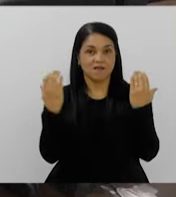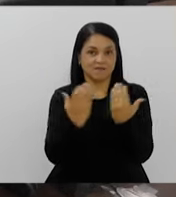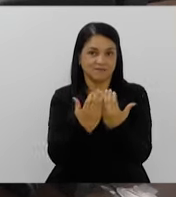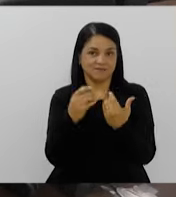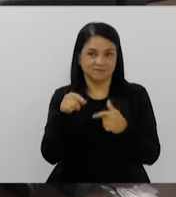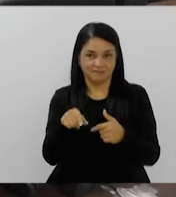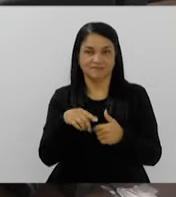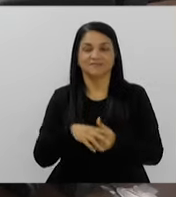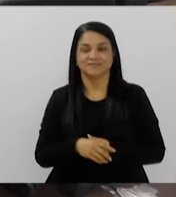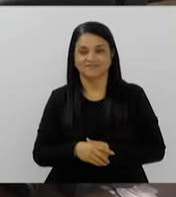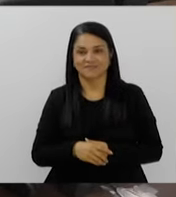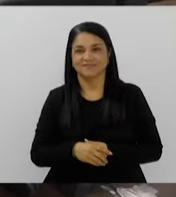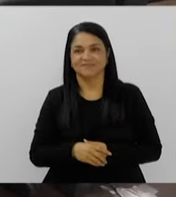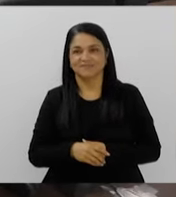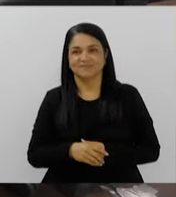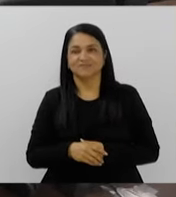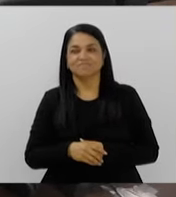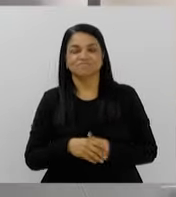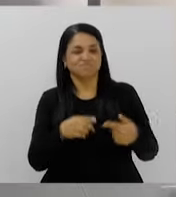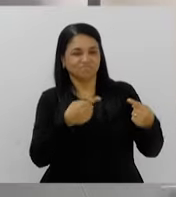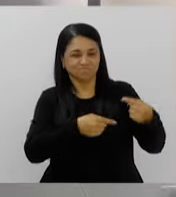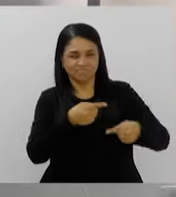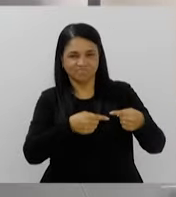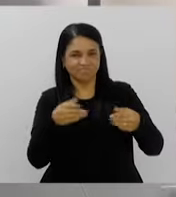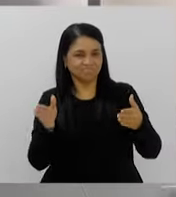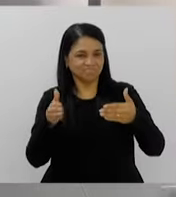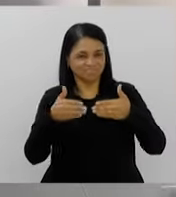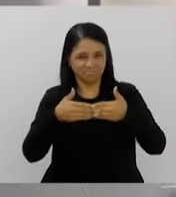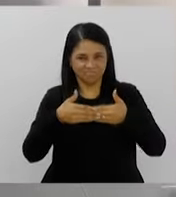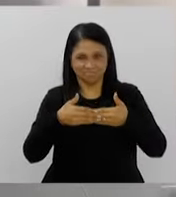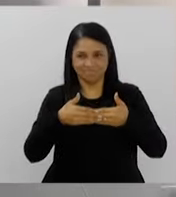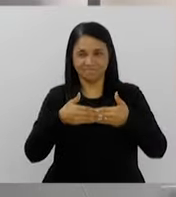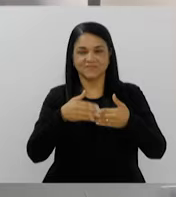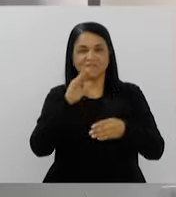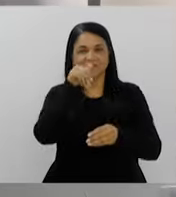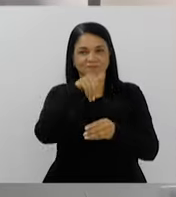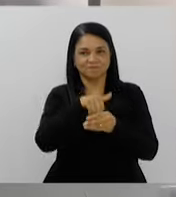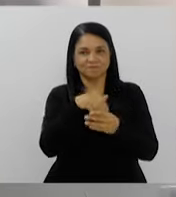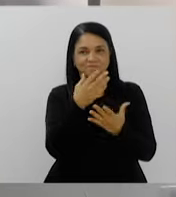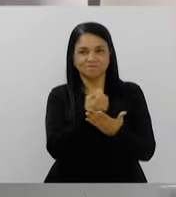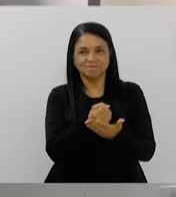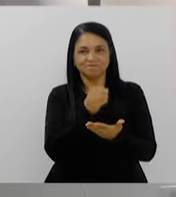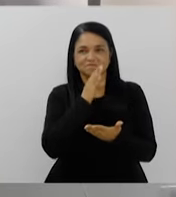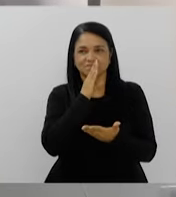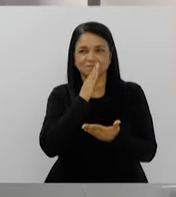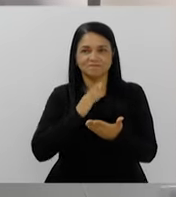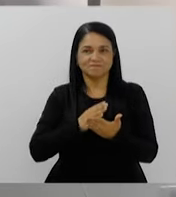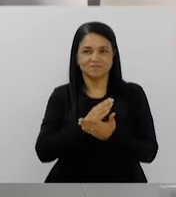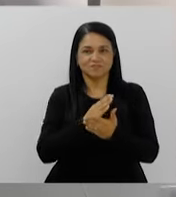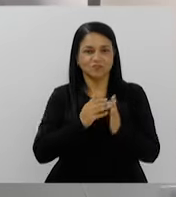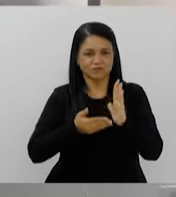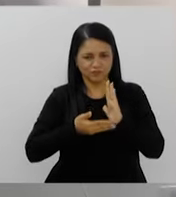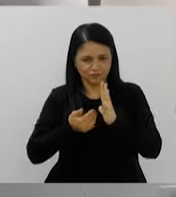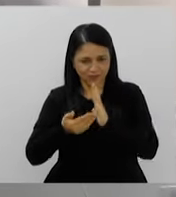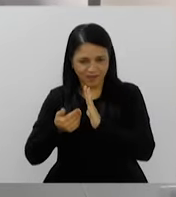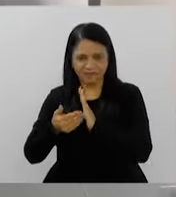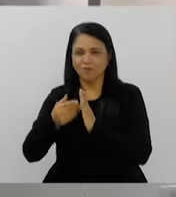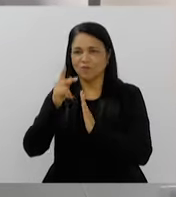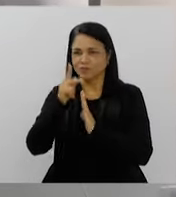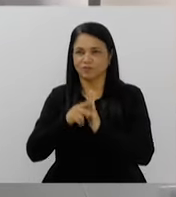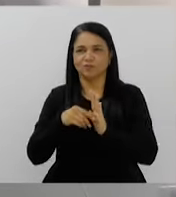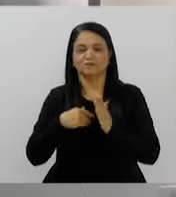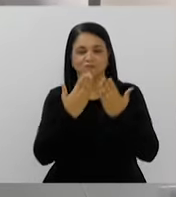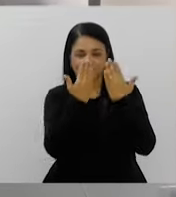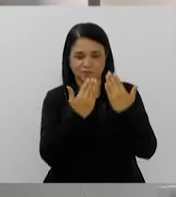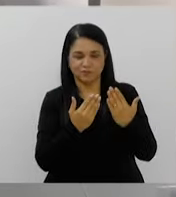Bem, não havendo o que queira discutir, encerrada a discussão, em votação, senhores que aprovam... Ah, não, tá, foi retirado. O projeto está com vista